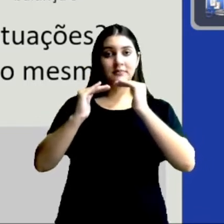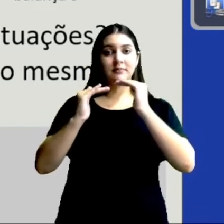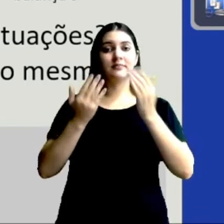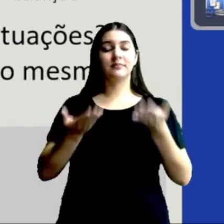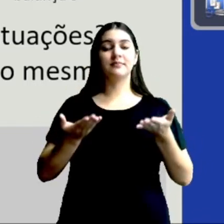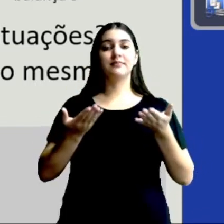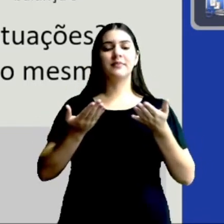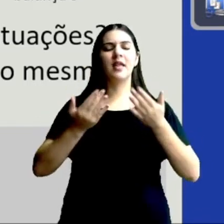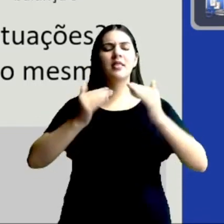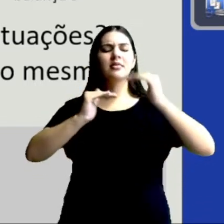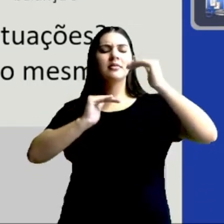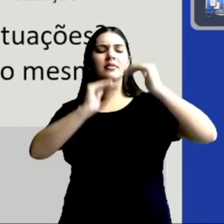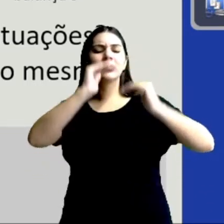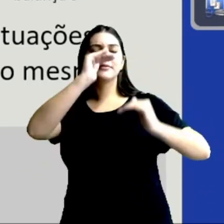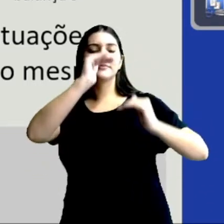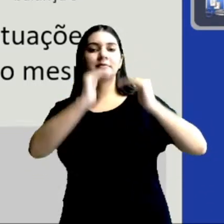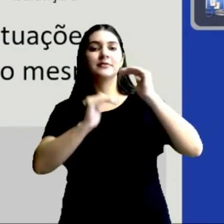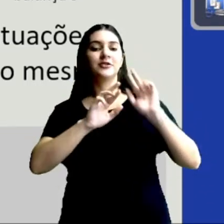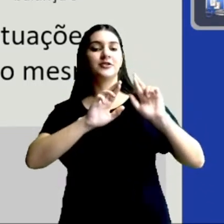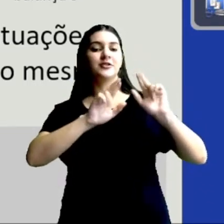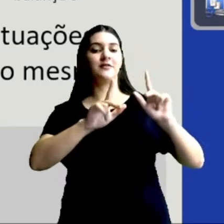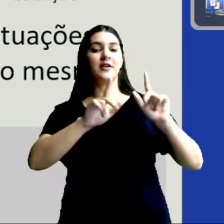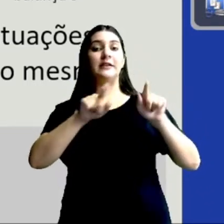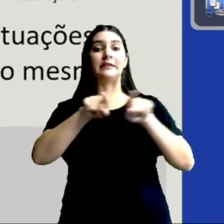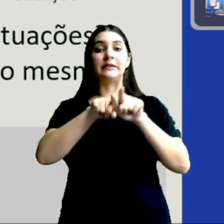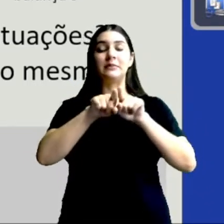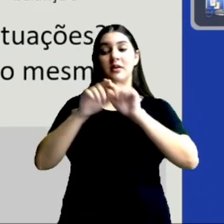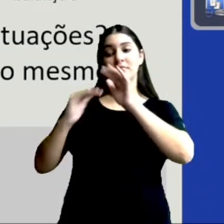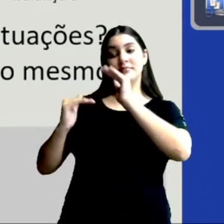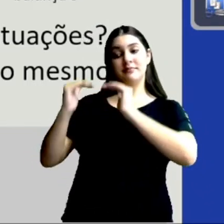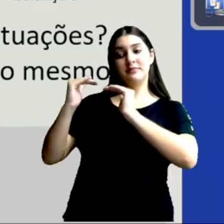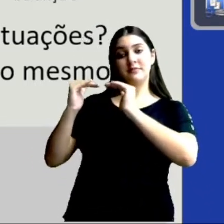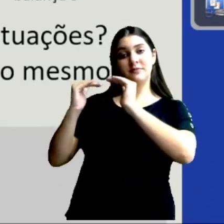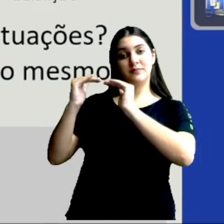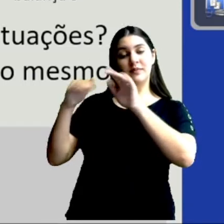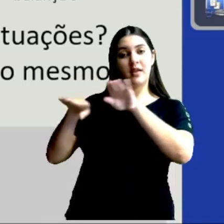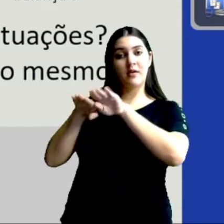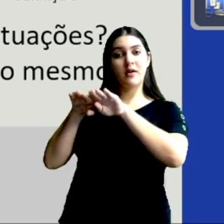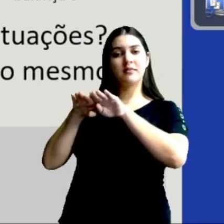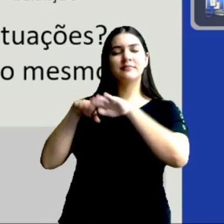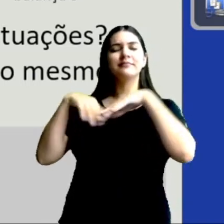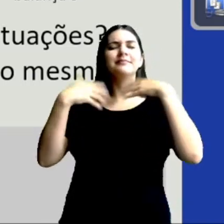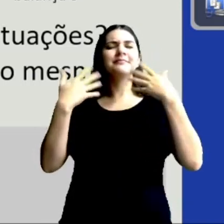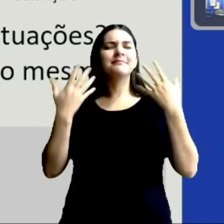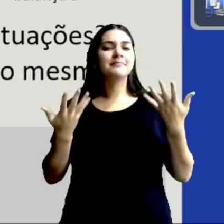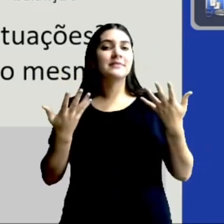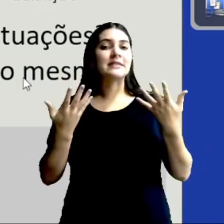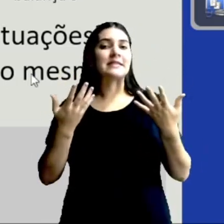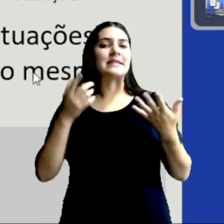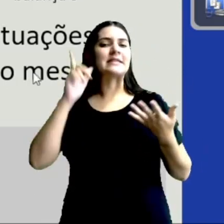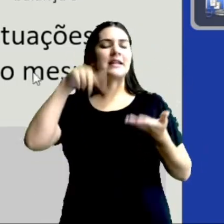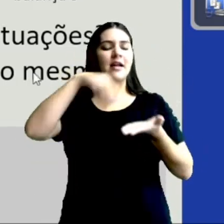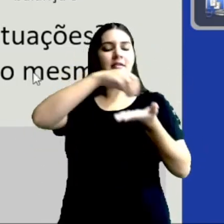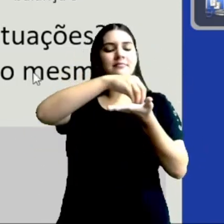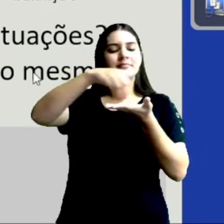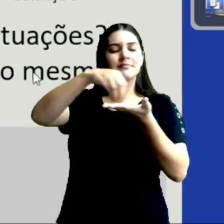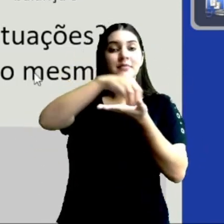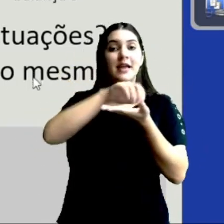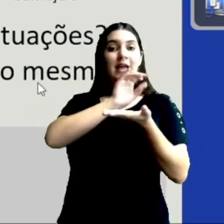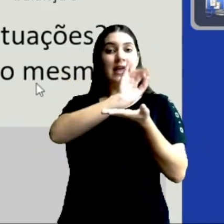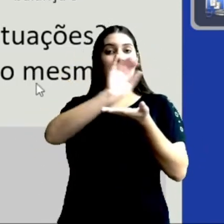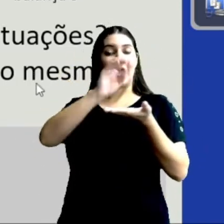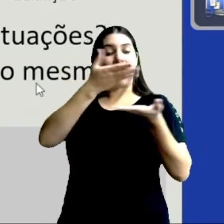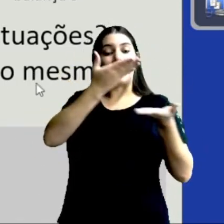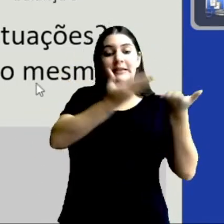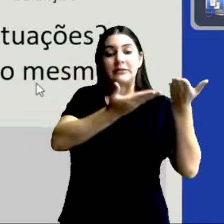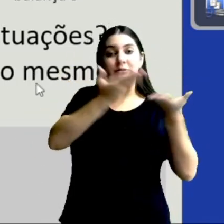com níveis diferentes, como aqui, níveis iguais, né? Será, como eu faço aqui a pergunta, que o peso em cada um dos pratos